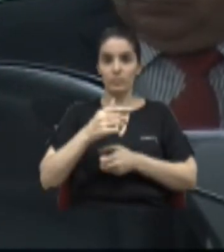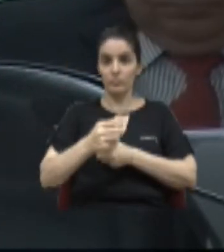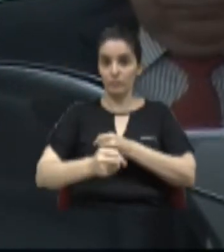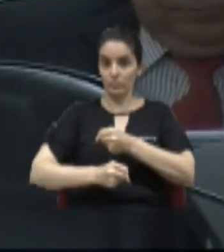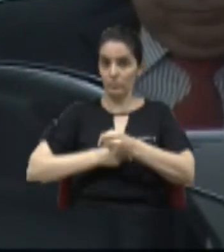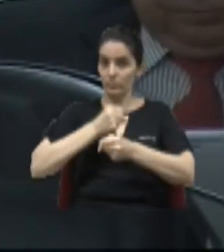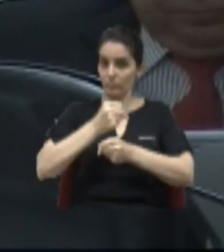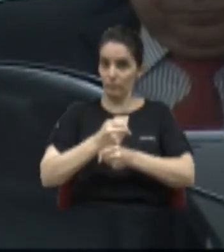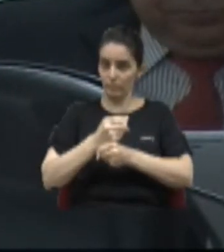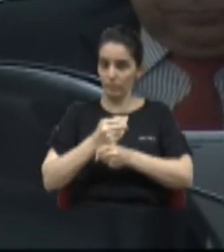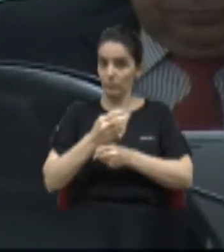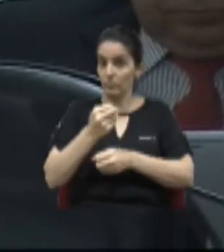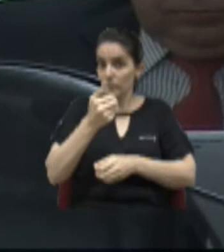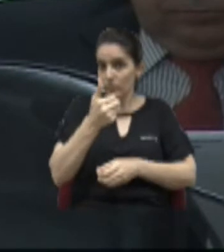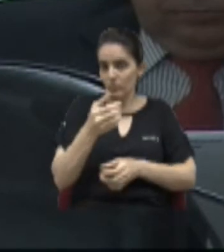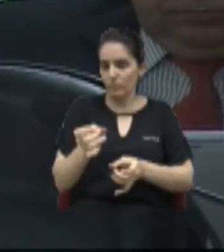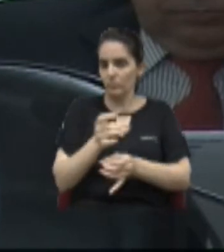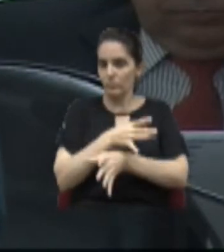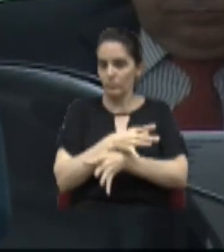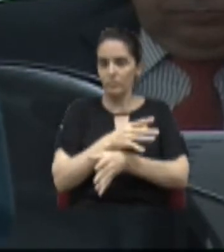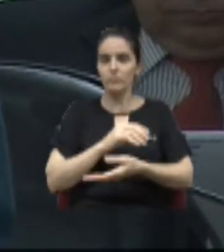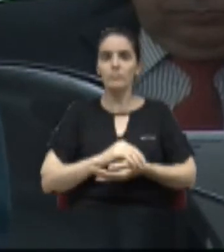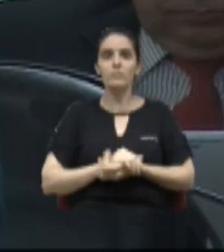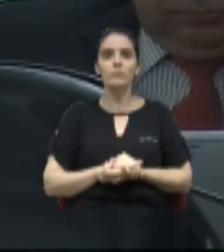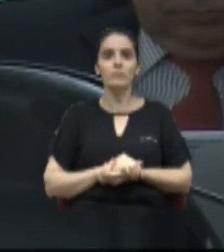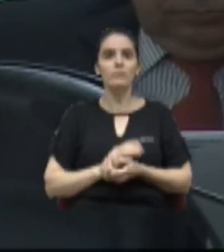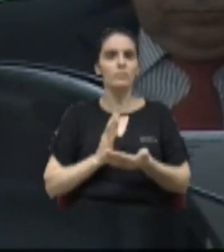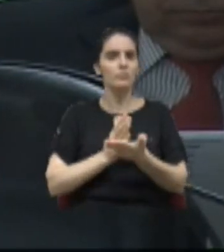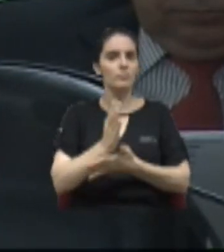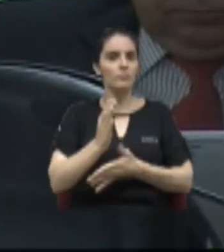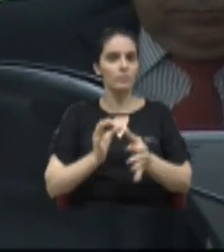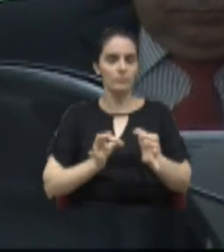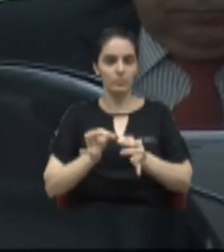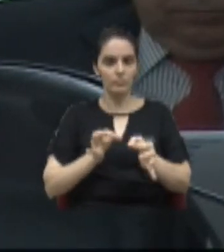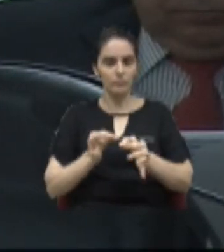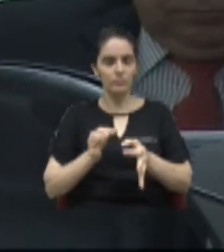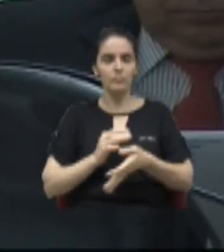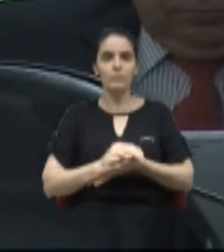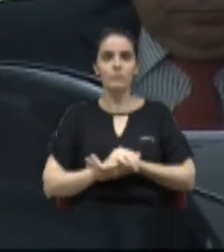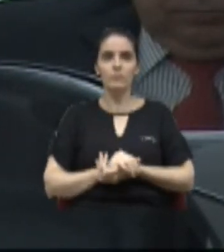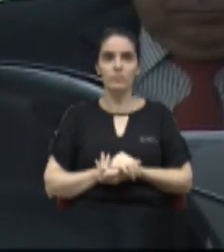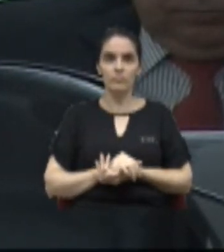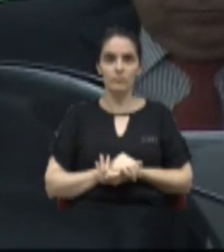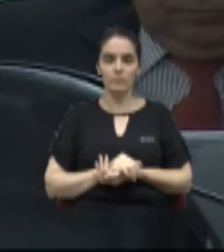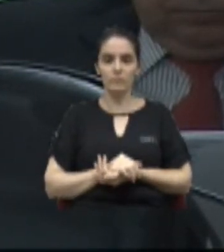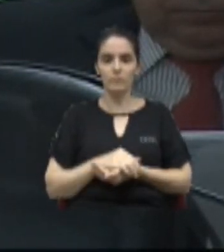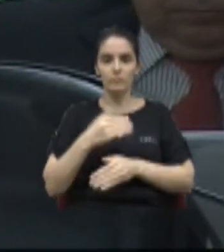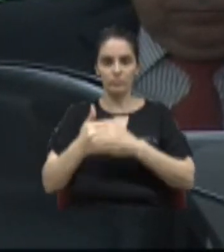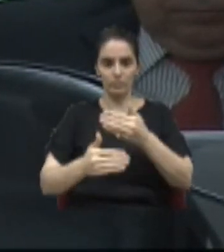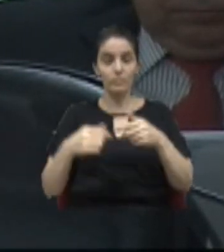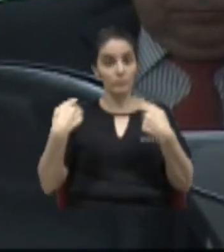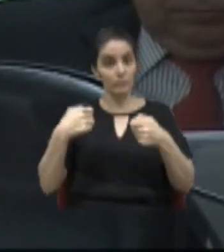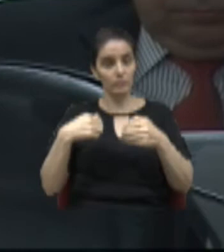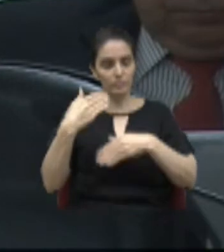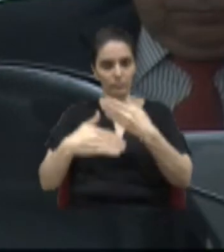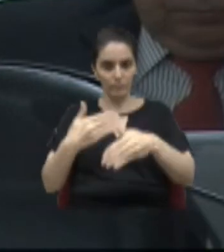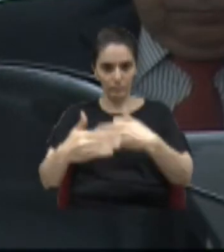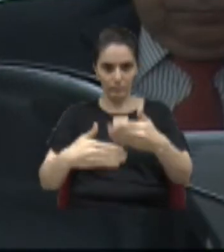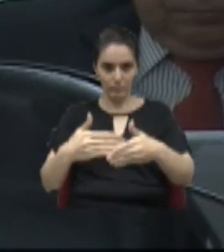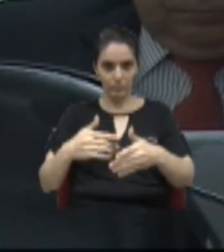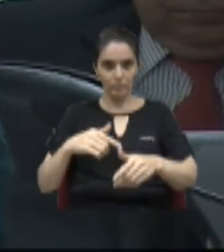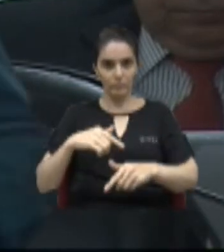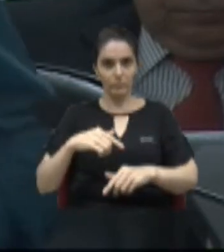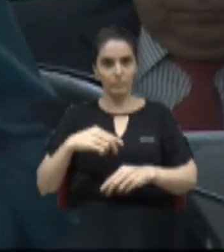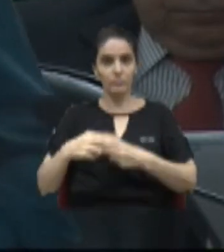está vencendo, né? Um ano que nós aprovamos o projeto e estamos trabalhando. E para dar continuidade ao trabalho é necessário a